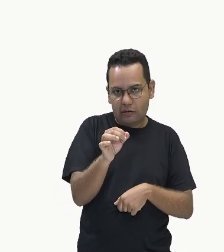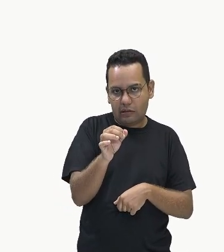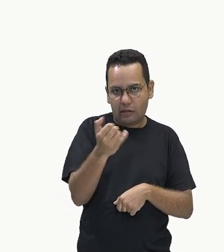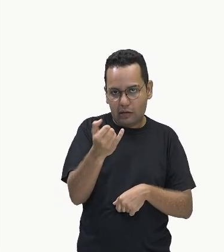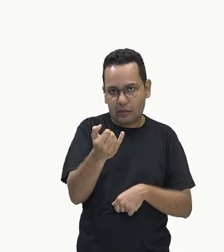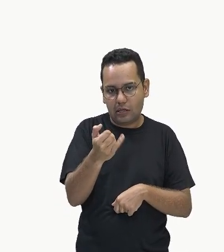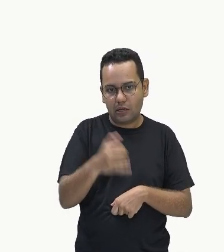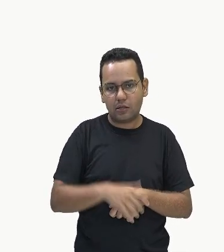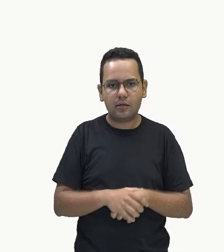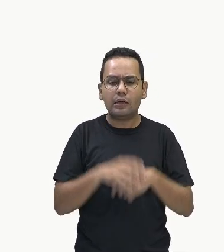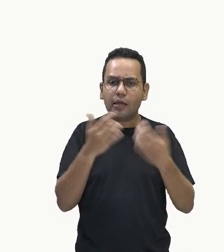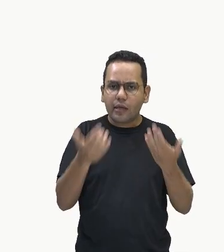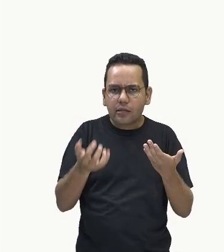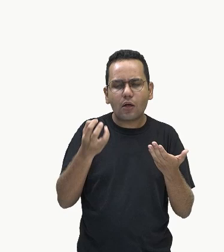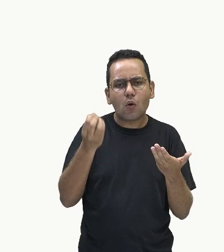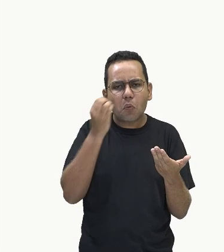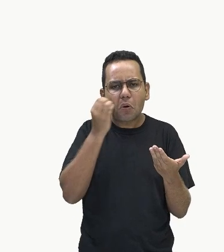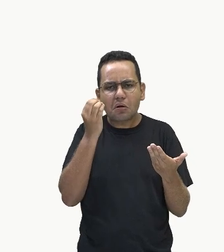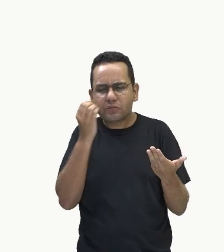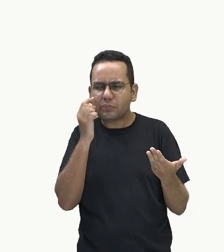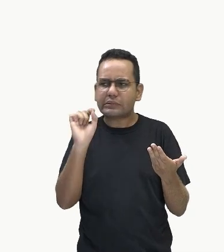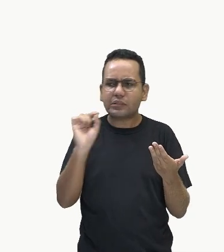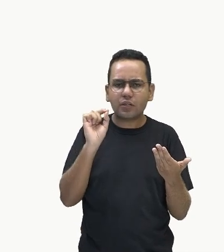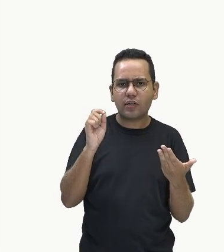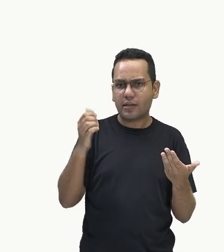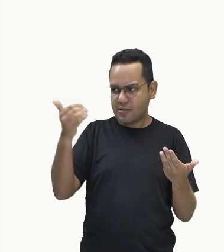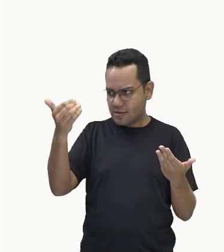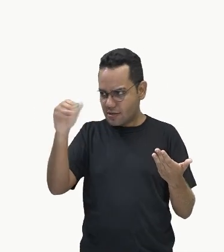100 terão defeitos, ok?